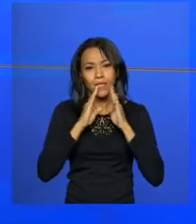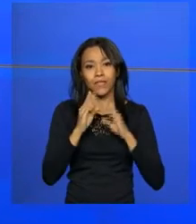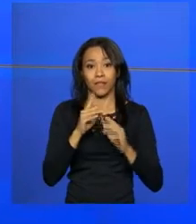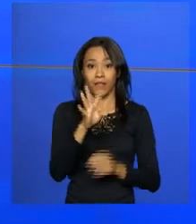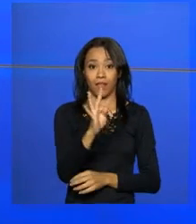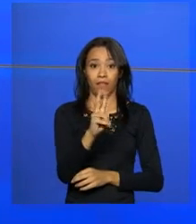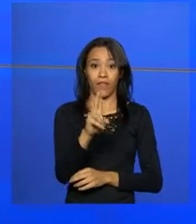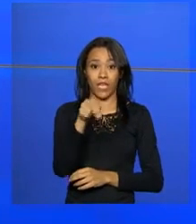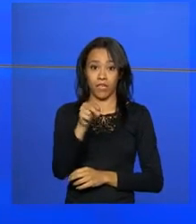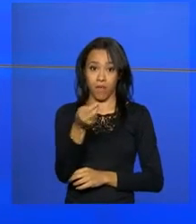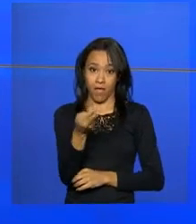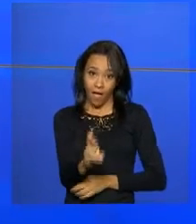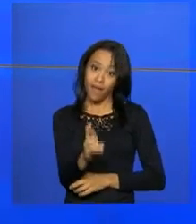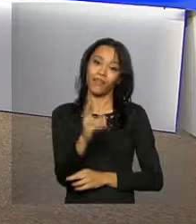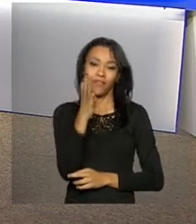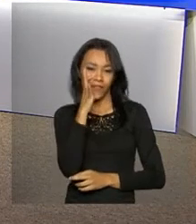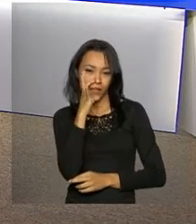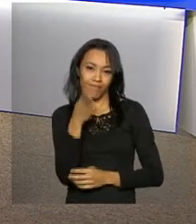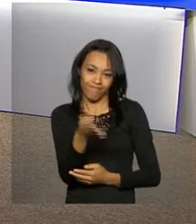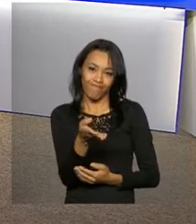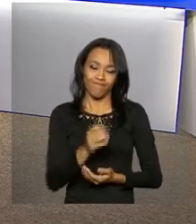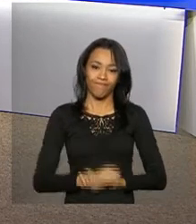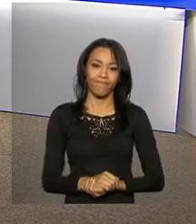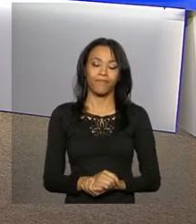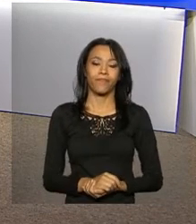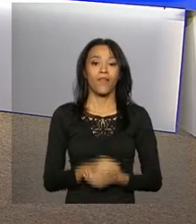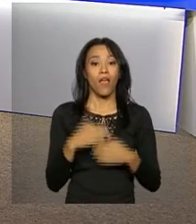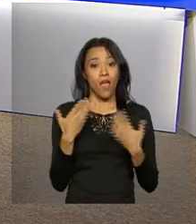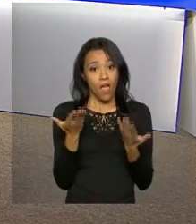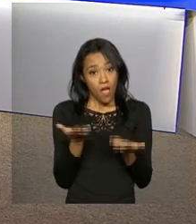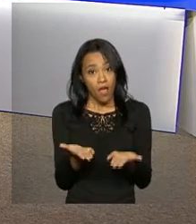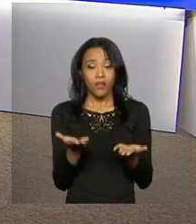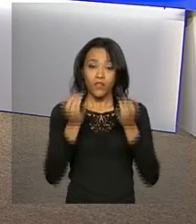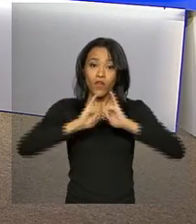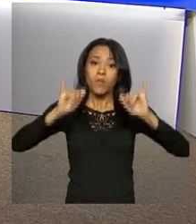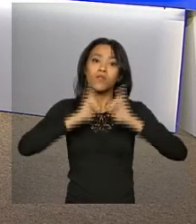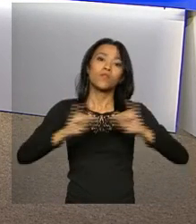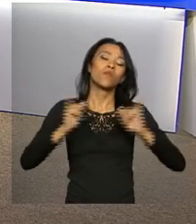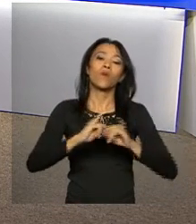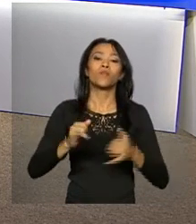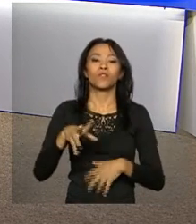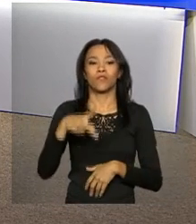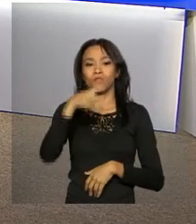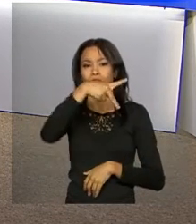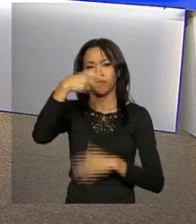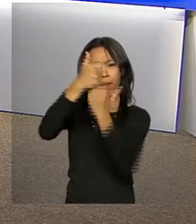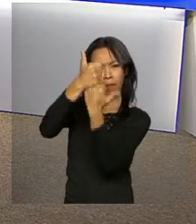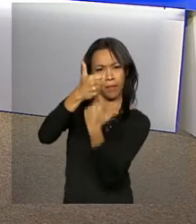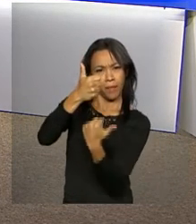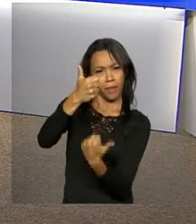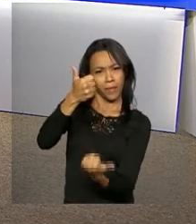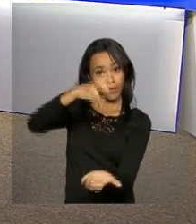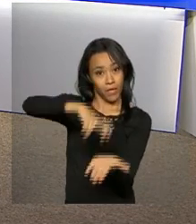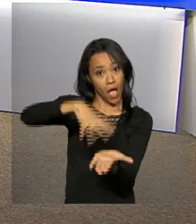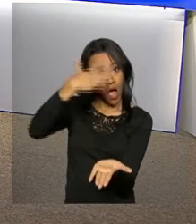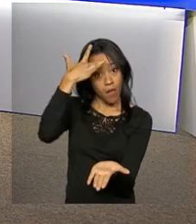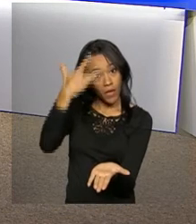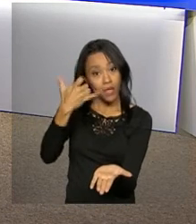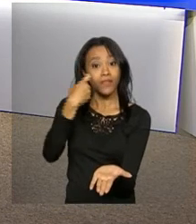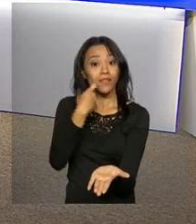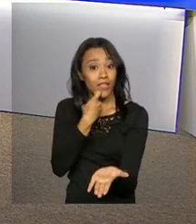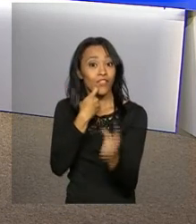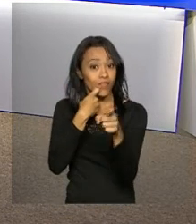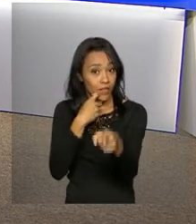curta e compartilha estas foram as notícias do executivo federal desta manhã amanhã na sexta